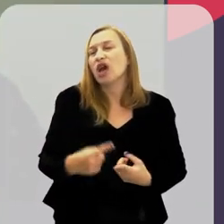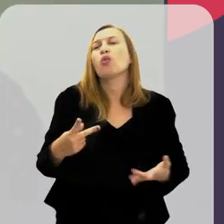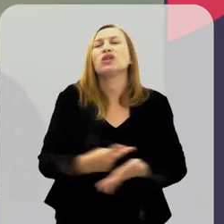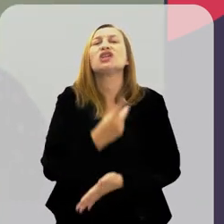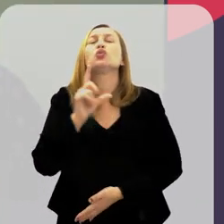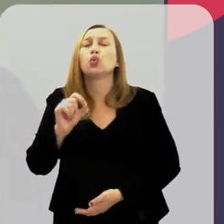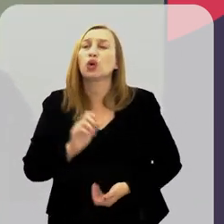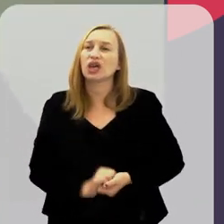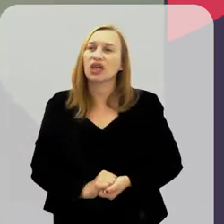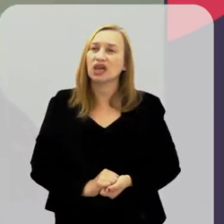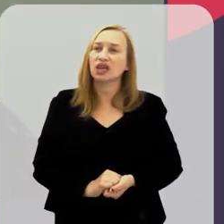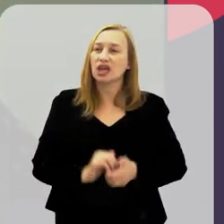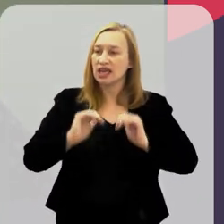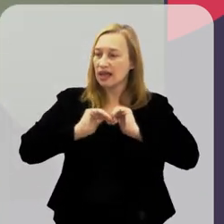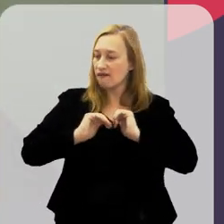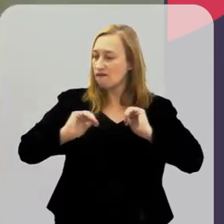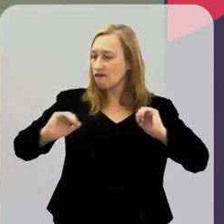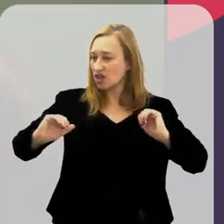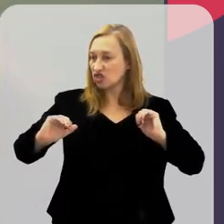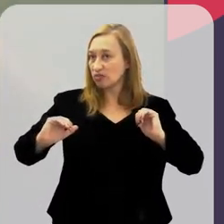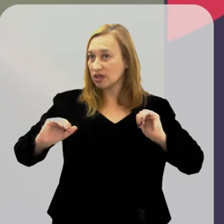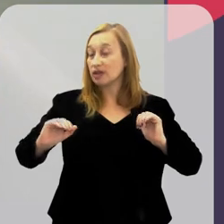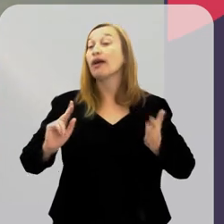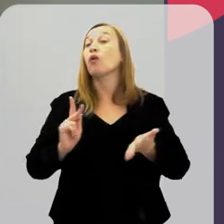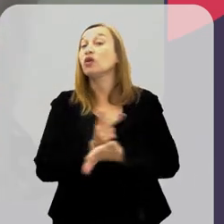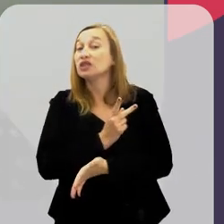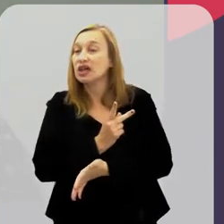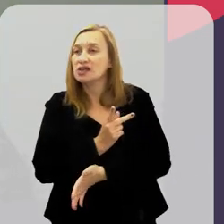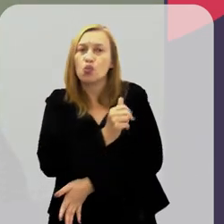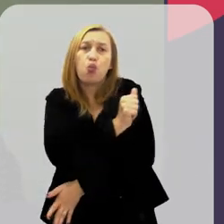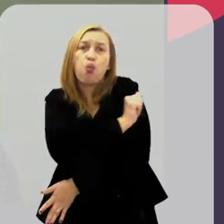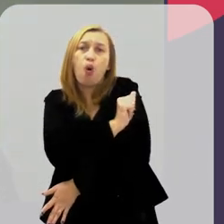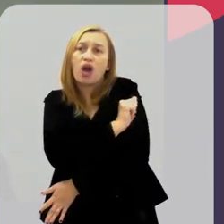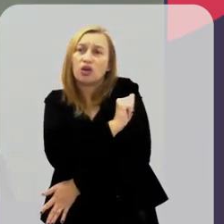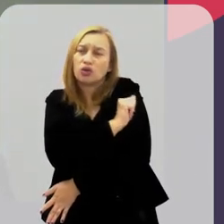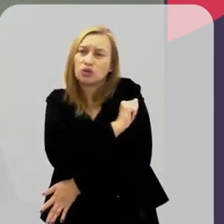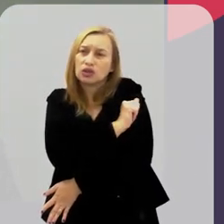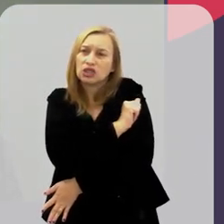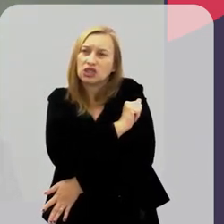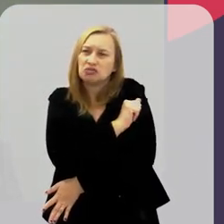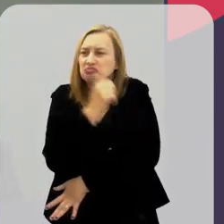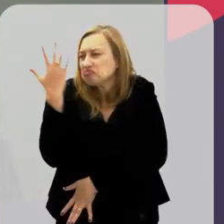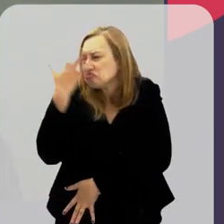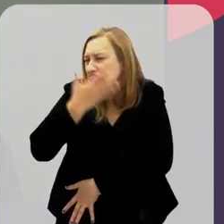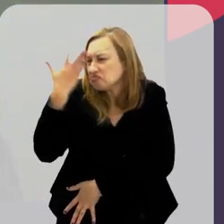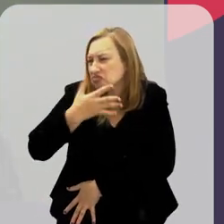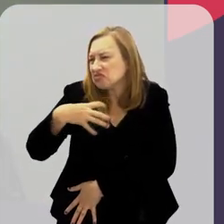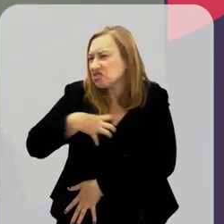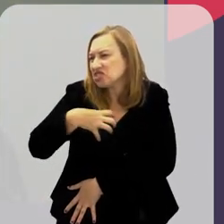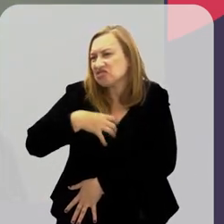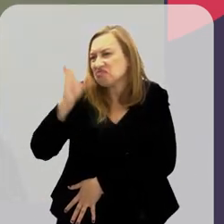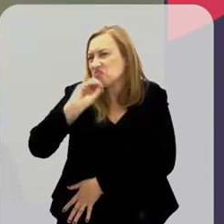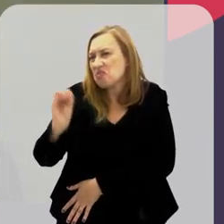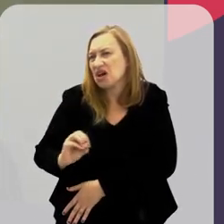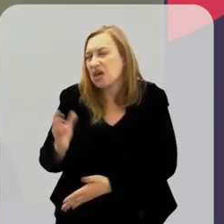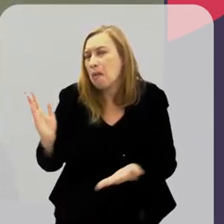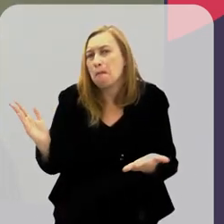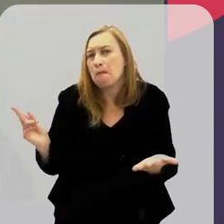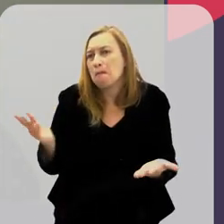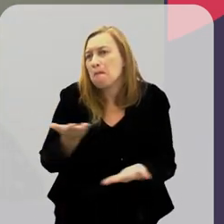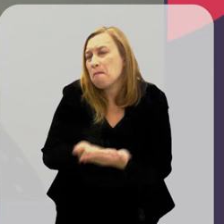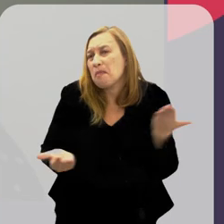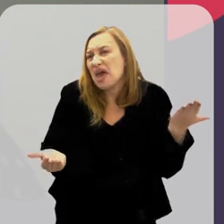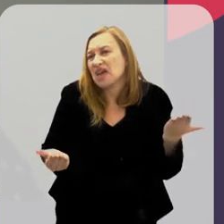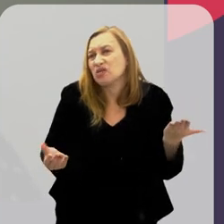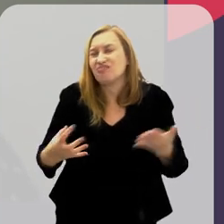valor, né? Porque o que que acontece? Esse afastamento que é criado, o aluno, como ele não vê mais sentido,